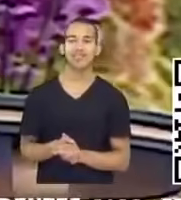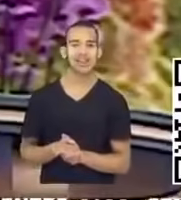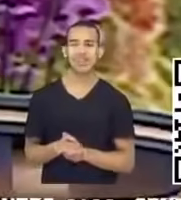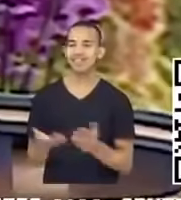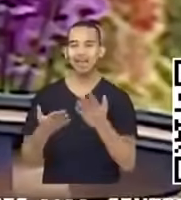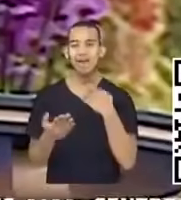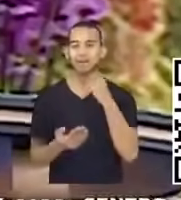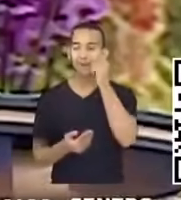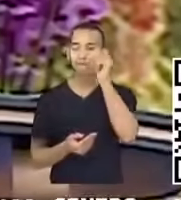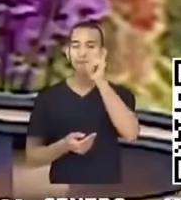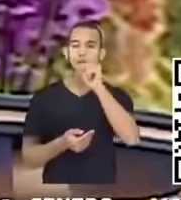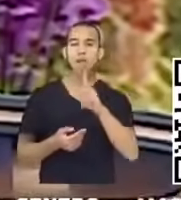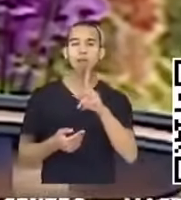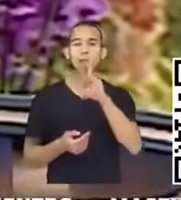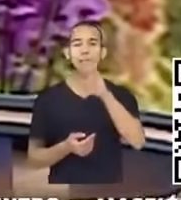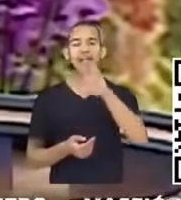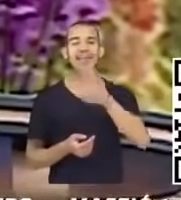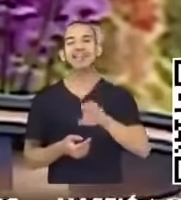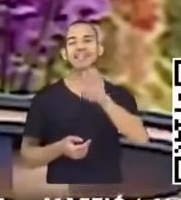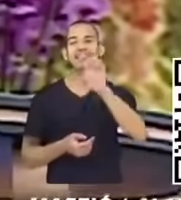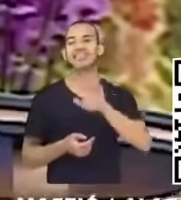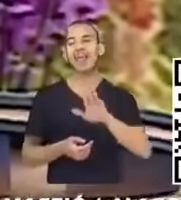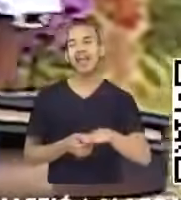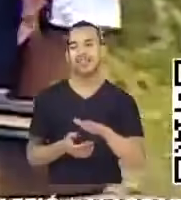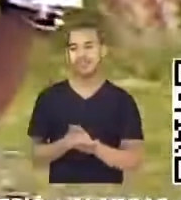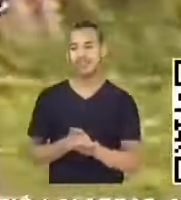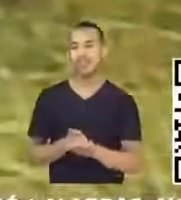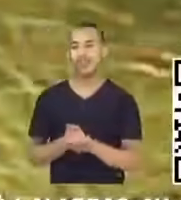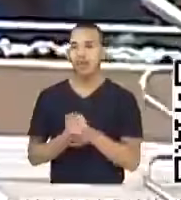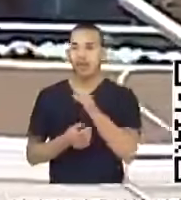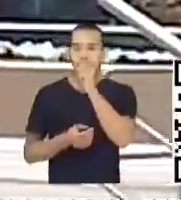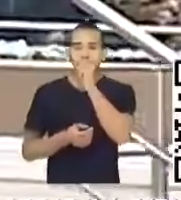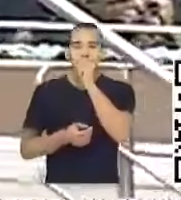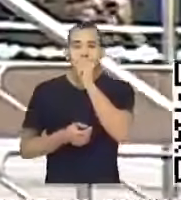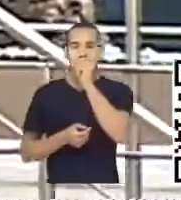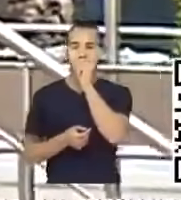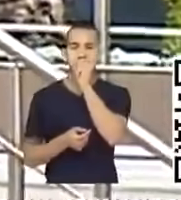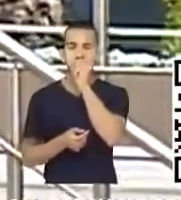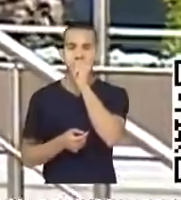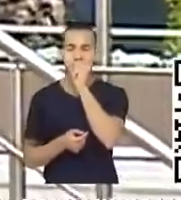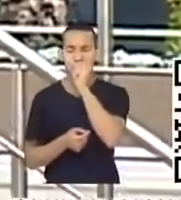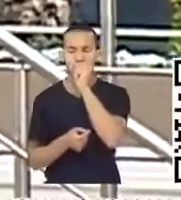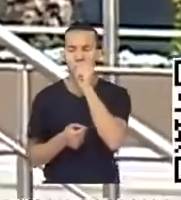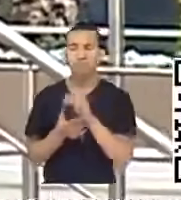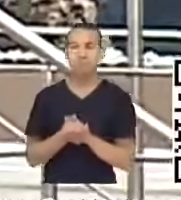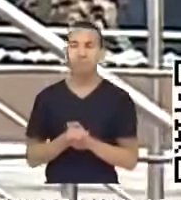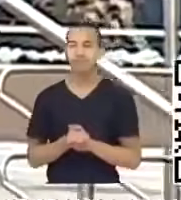acordei com o pé esquerdo que eu sou Canhoto né E aí à noite alguma peça que ia ter medo né mas é